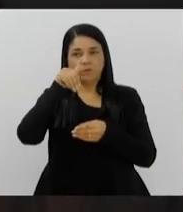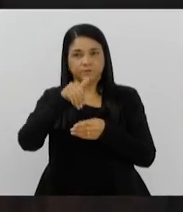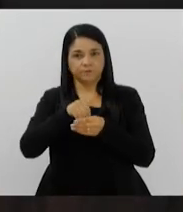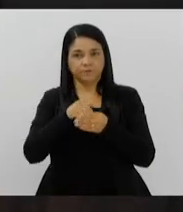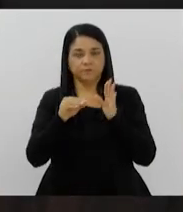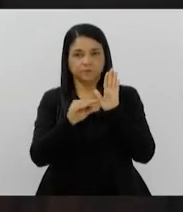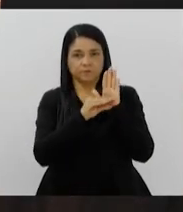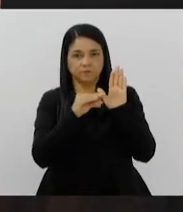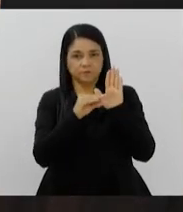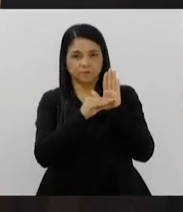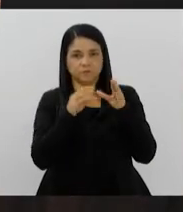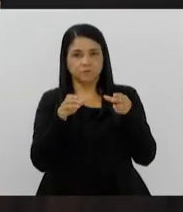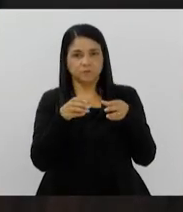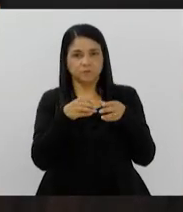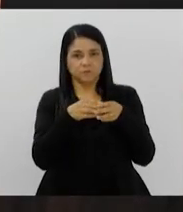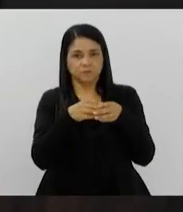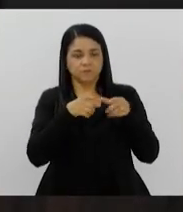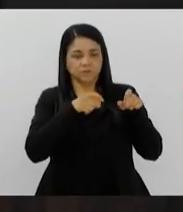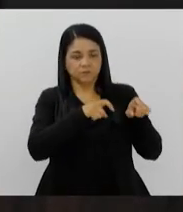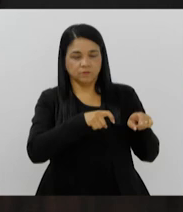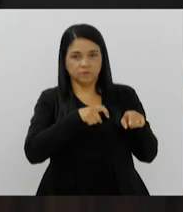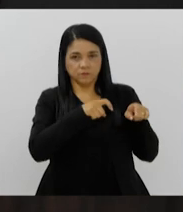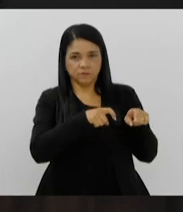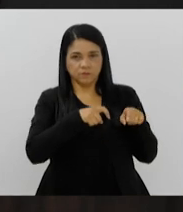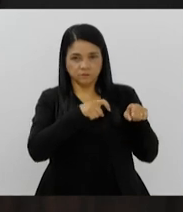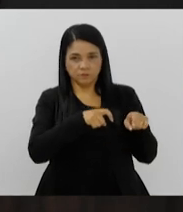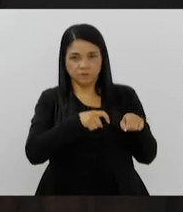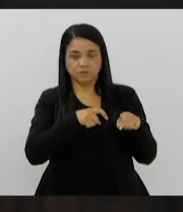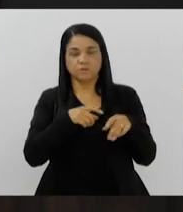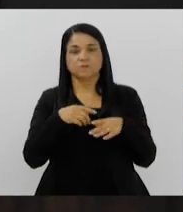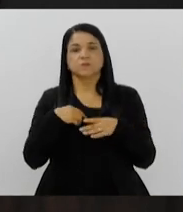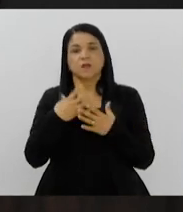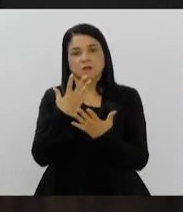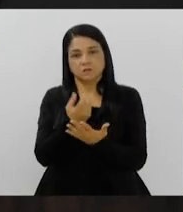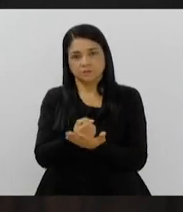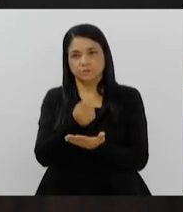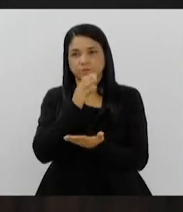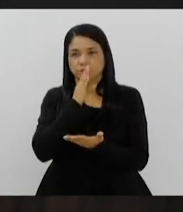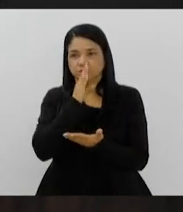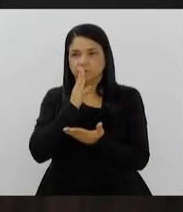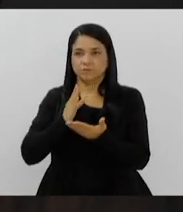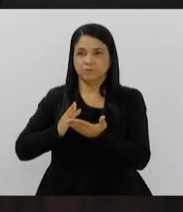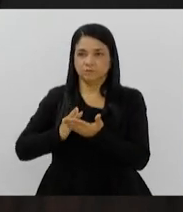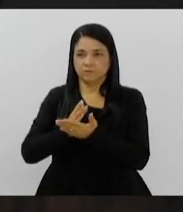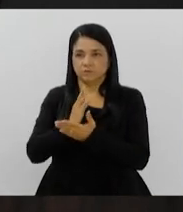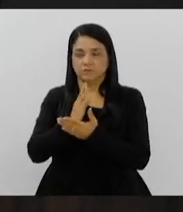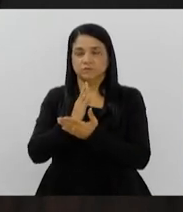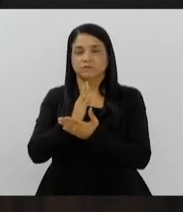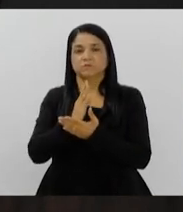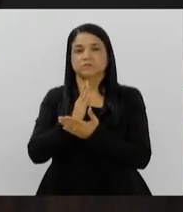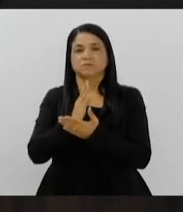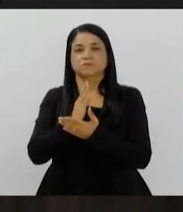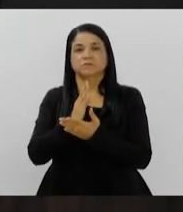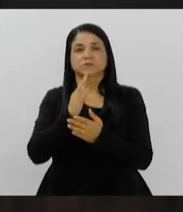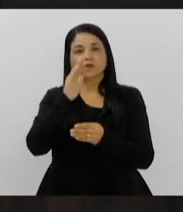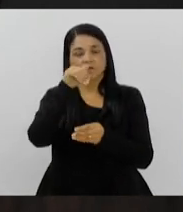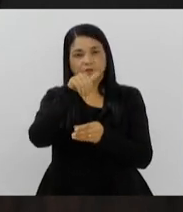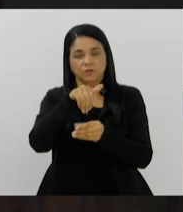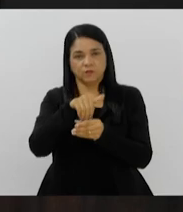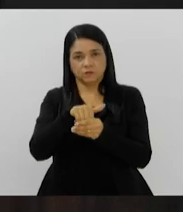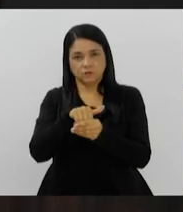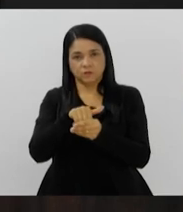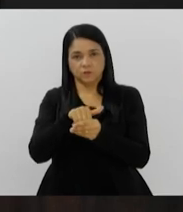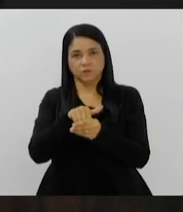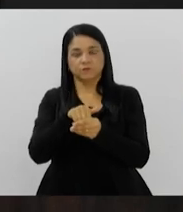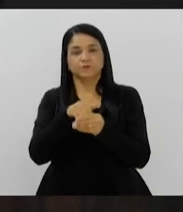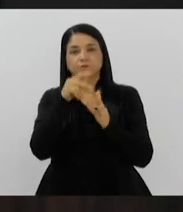as emendas da Comissão de Agricultura. Os senhores que aprovam permaneçam como estão. Aprovado. Em votação, o